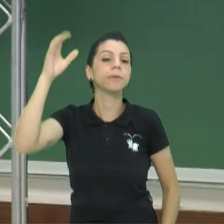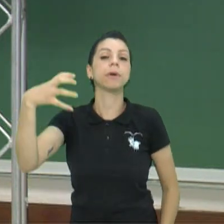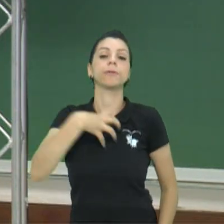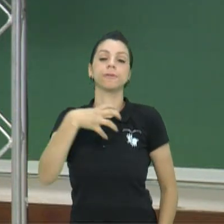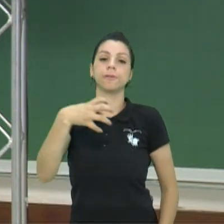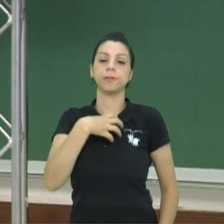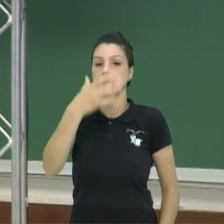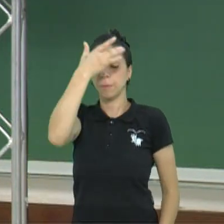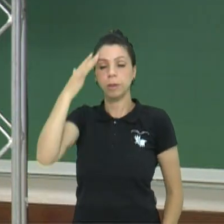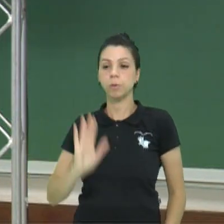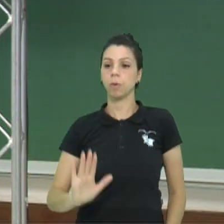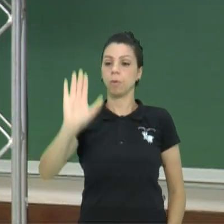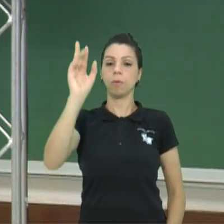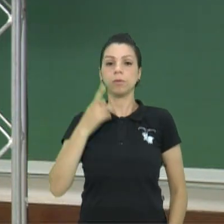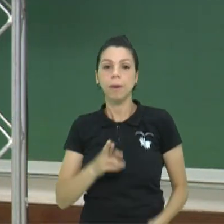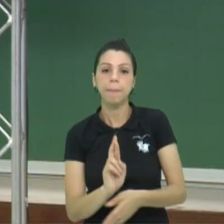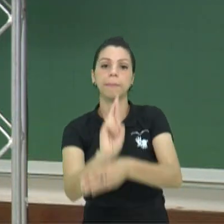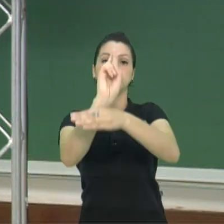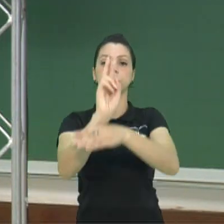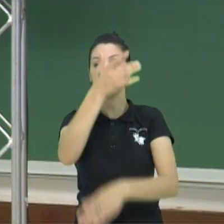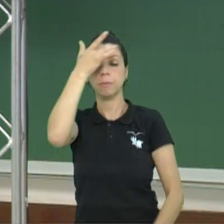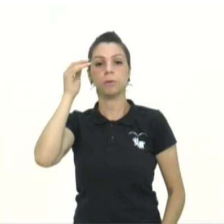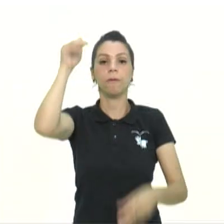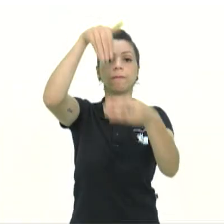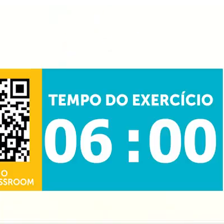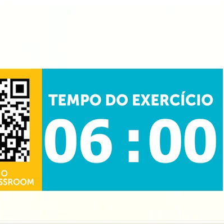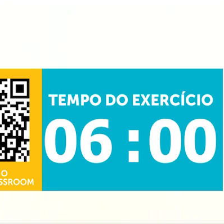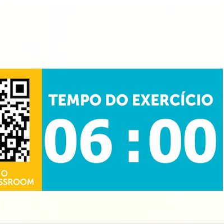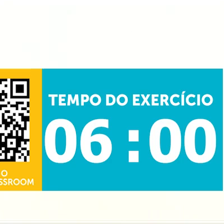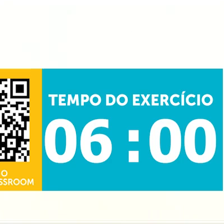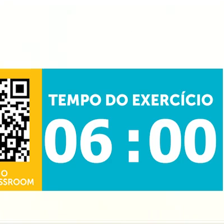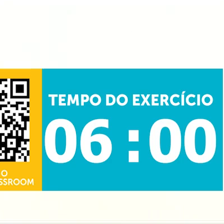maneiras de um candidato se apresentar aos eleitores?